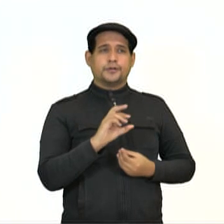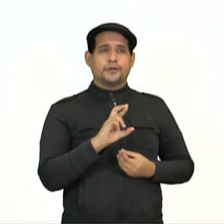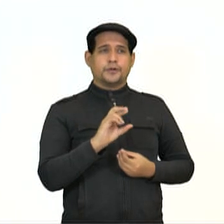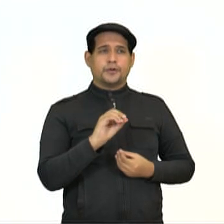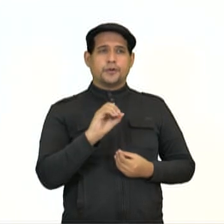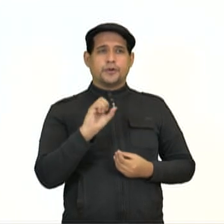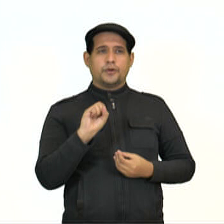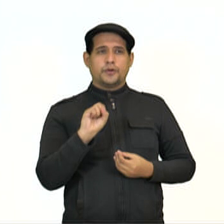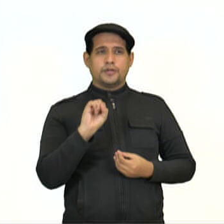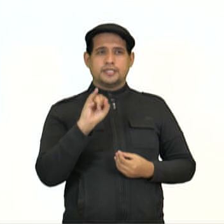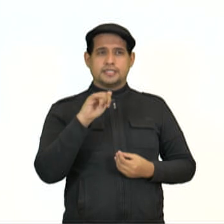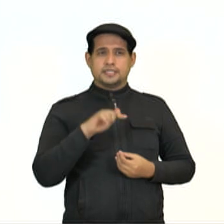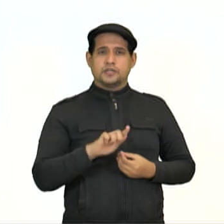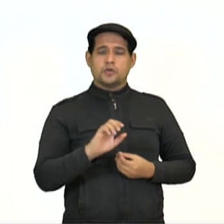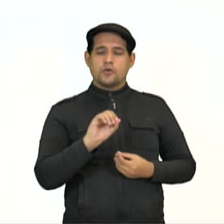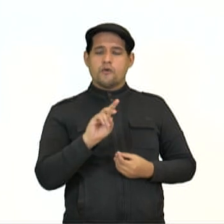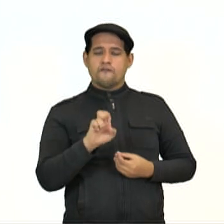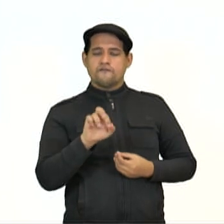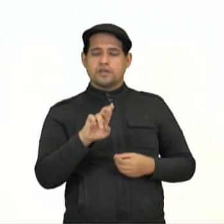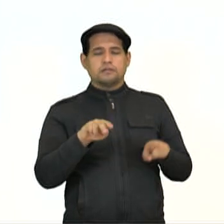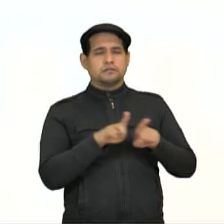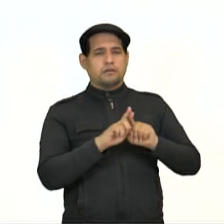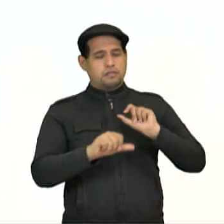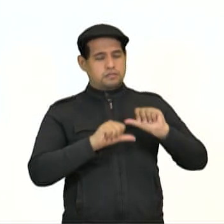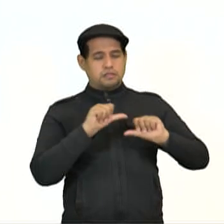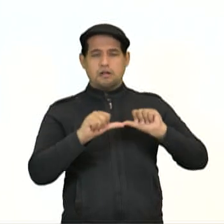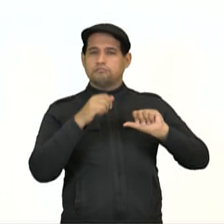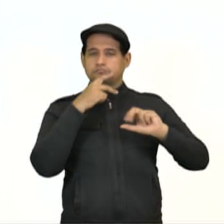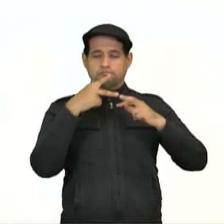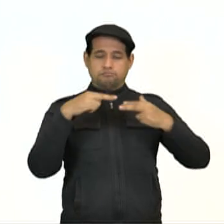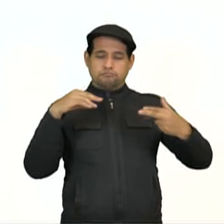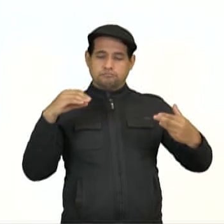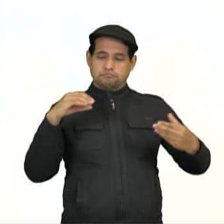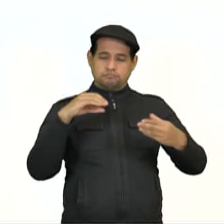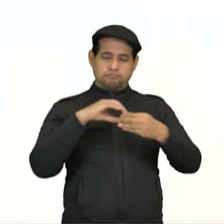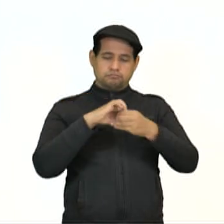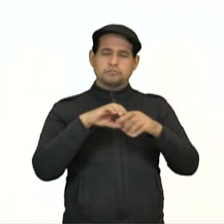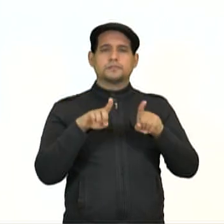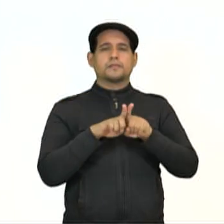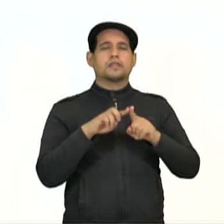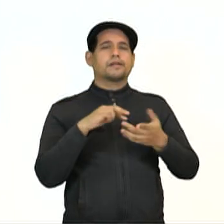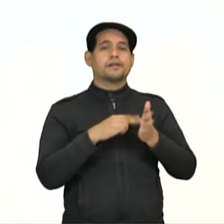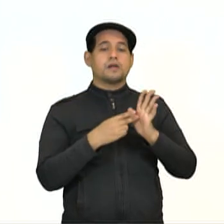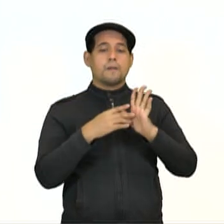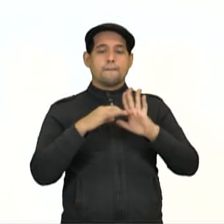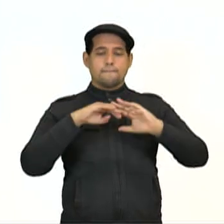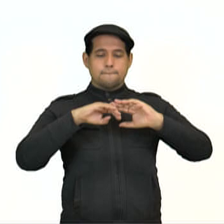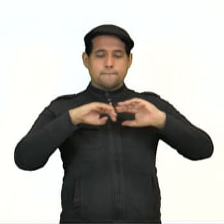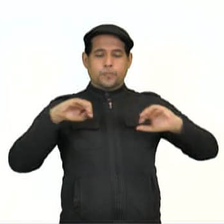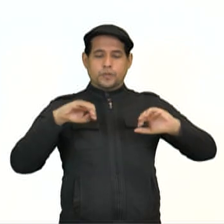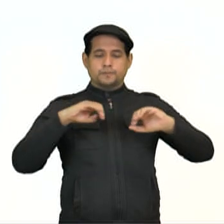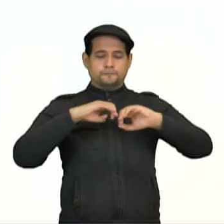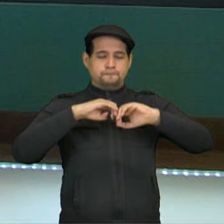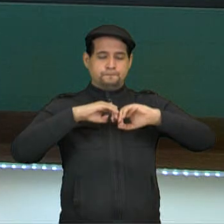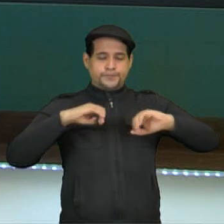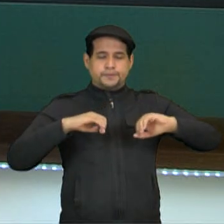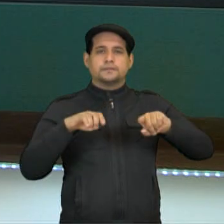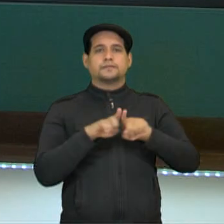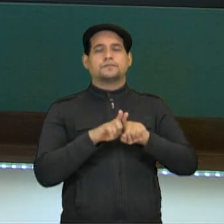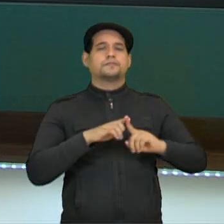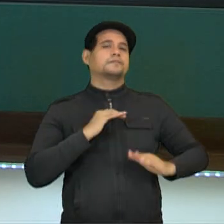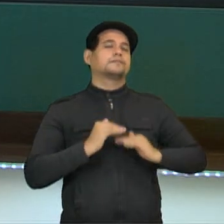que ocorre troca de informação entre os cromossomos homólogos que se pareiam durante a meiose, que é o